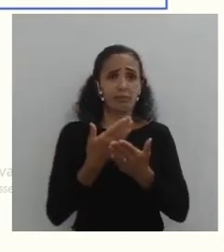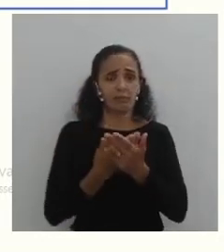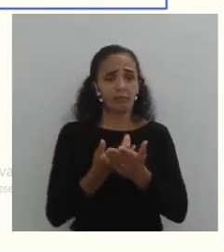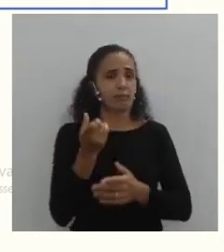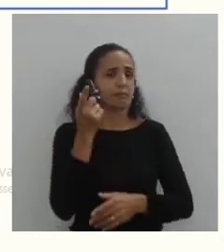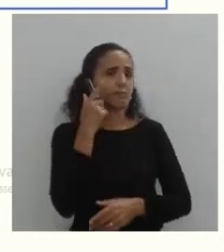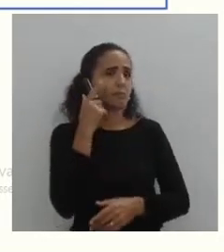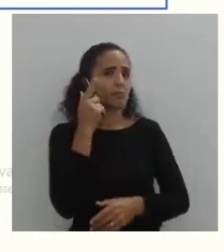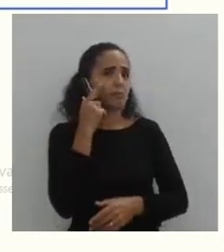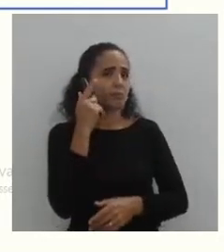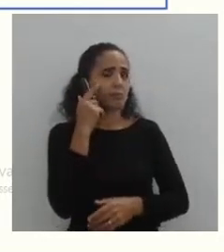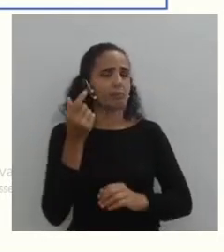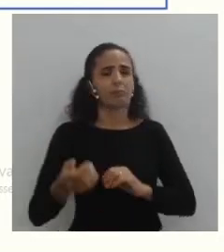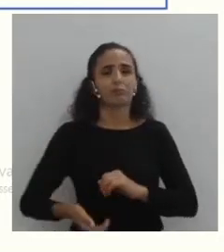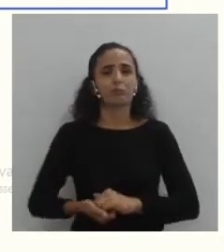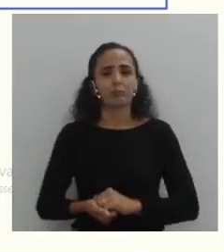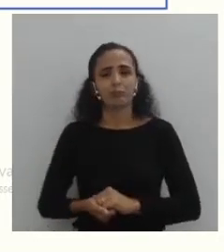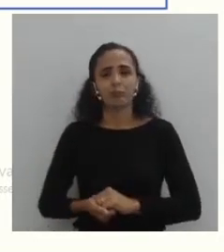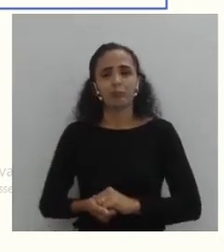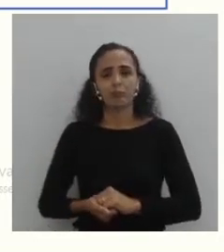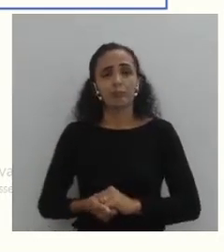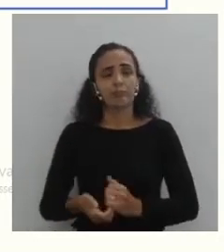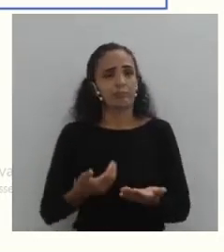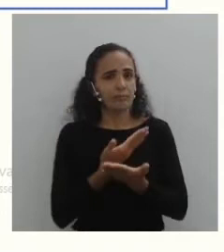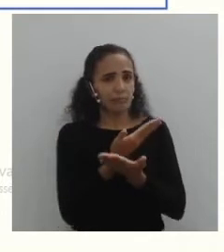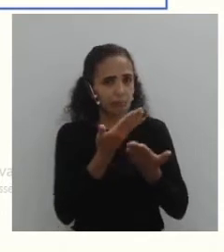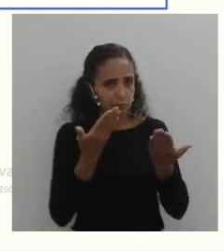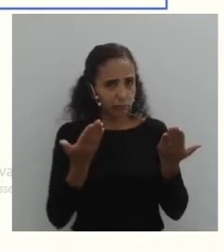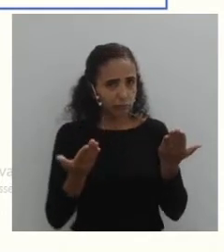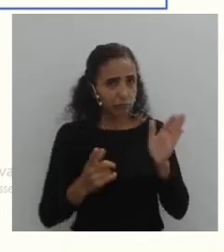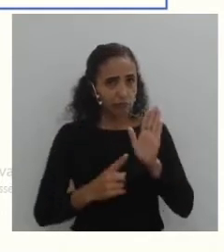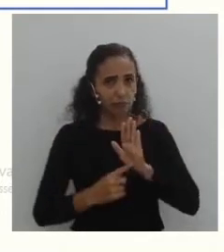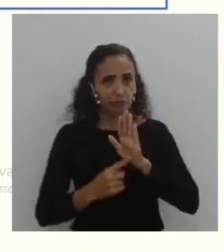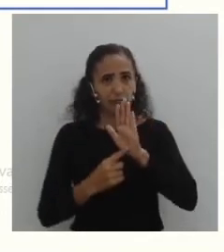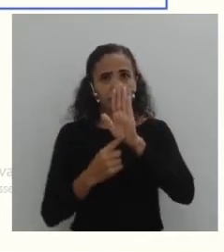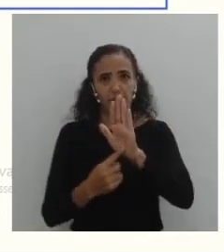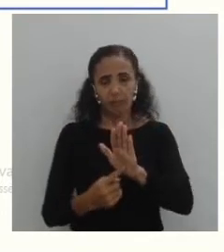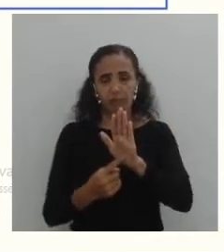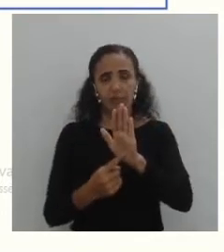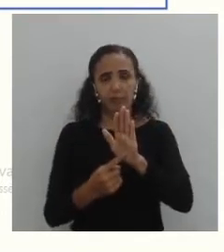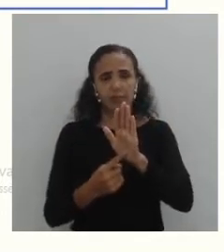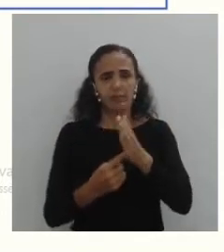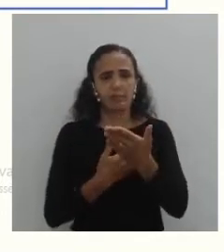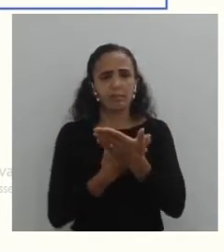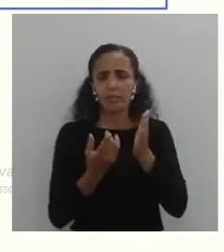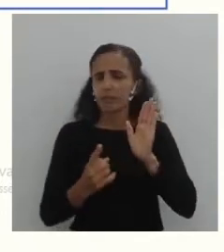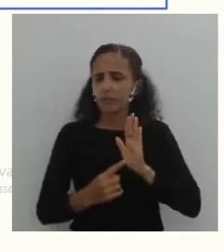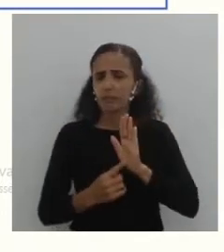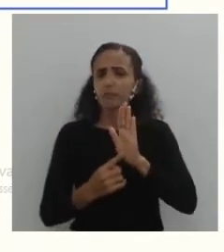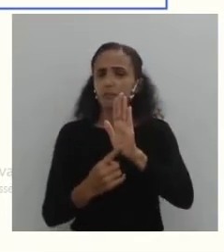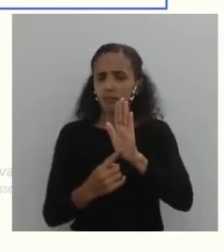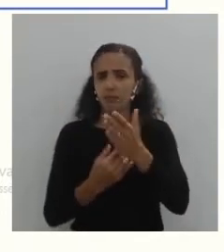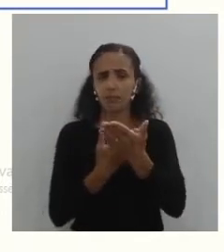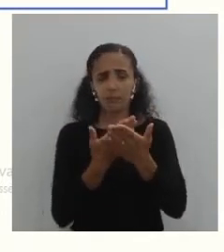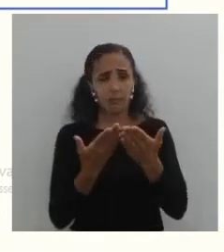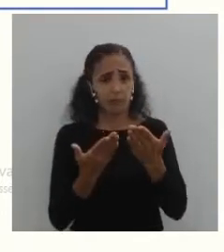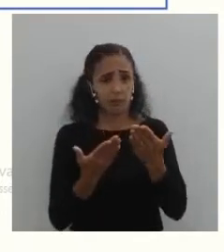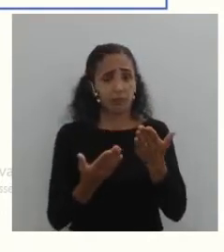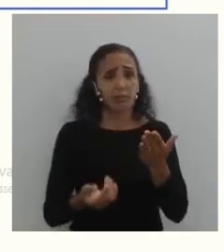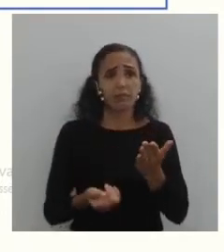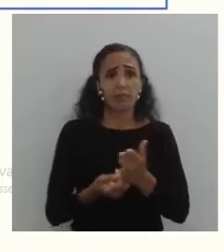atenção, olhem para a tela. Nós trouxe para vocês agora um dado triste. Atenção, apesar